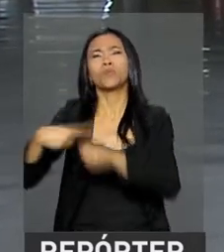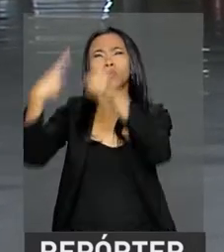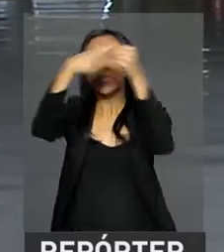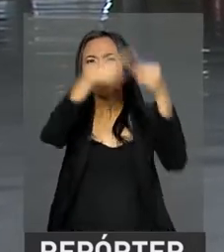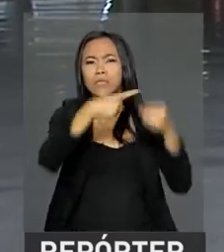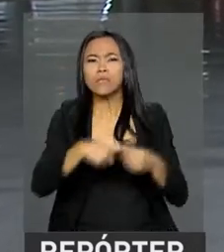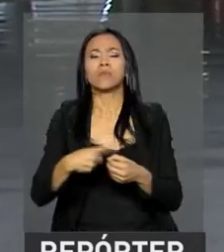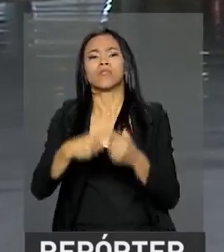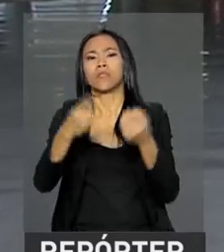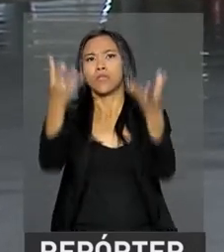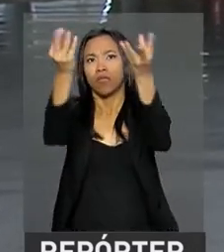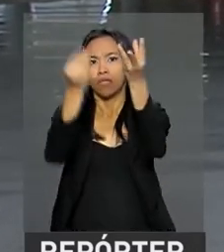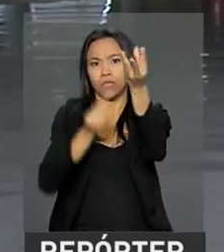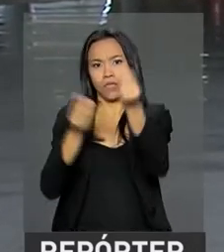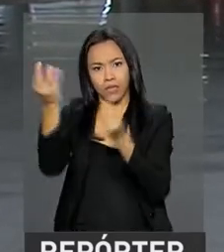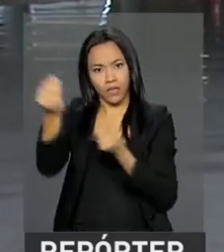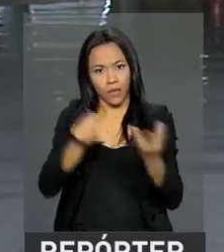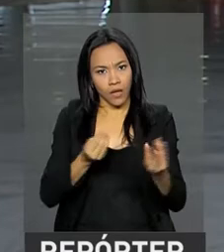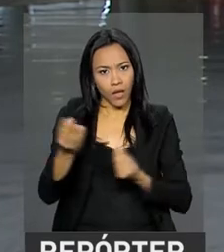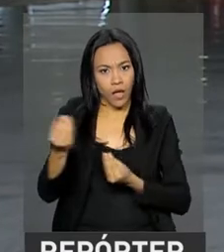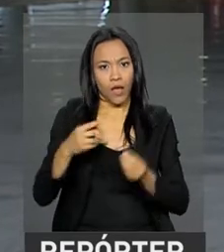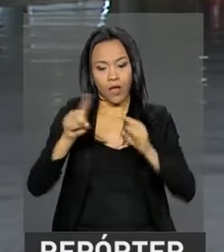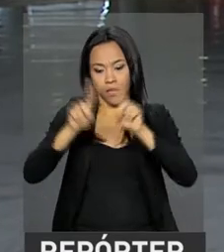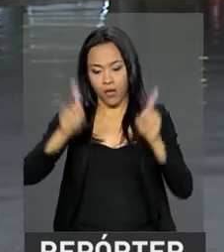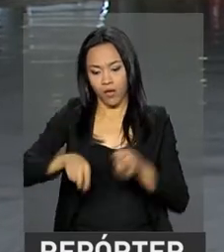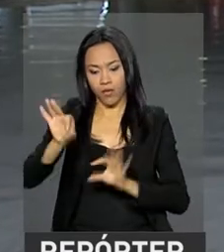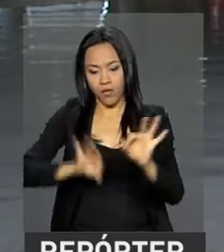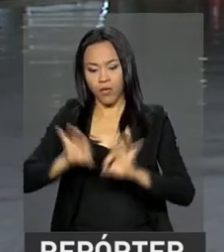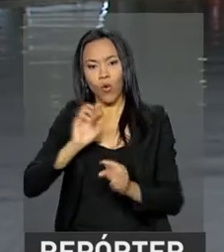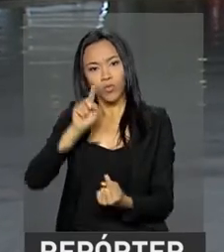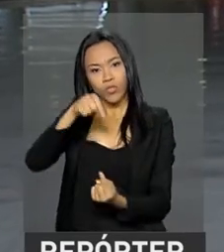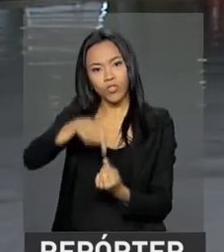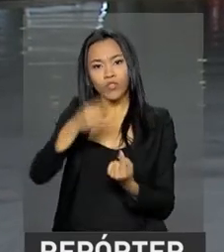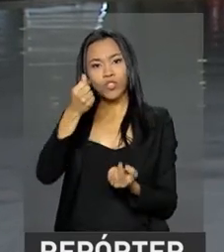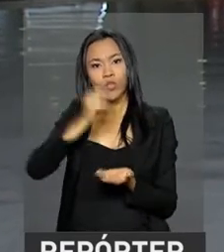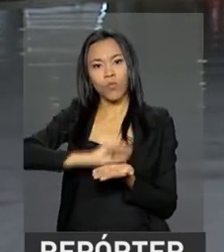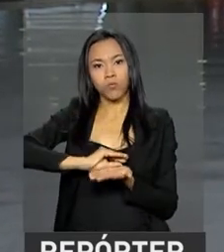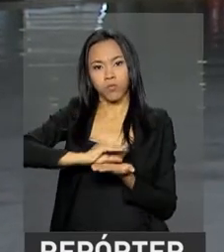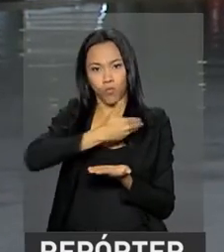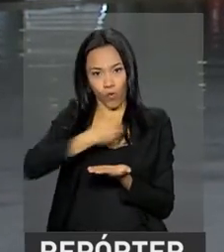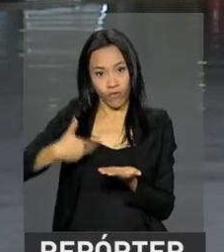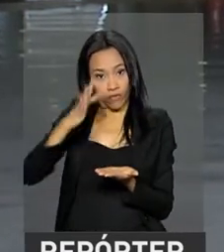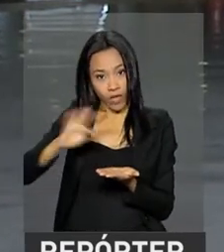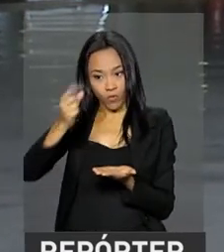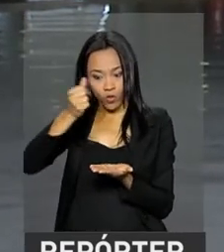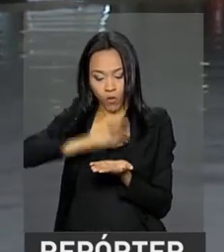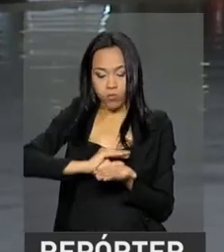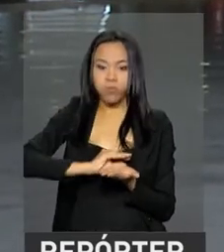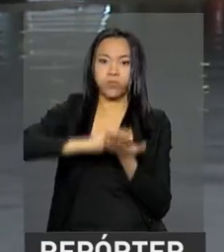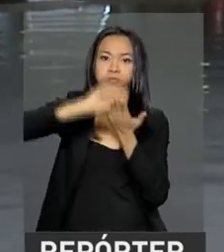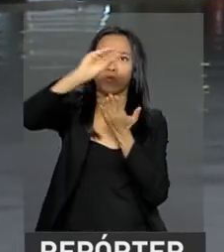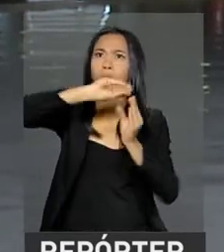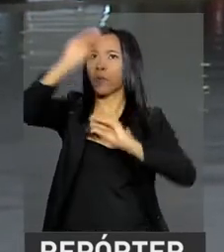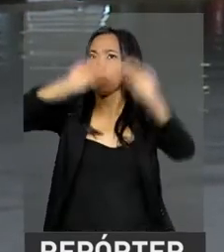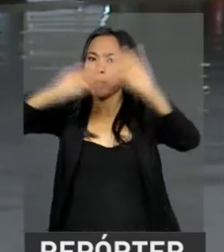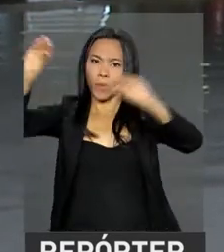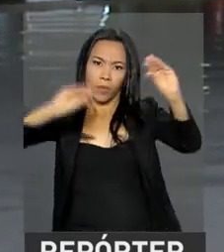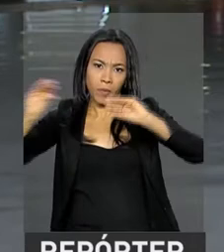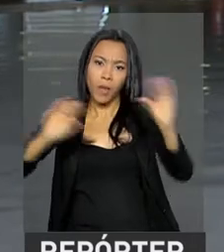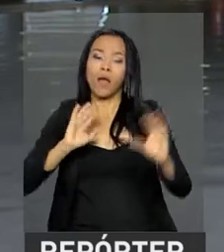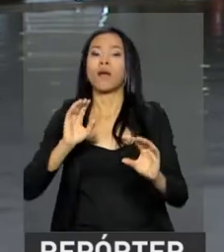entregar o plano de trabalho para receber recursos do governo federal para as ações estratégicas do programa de erradicação do trabalho